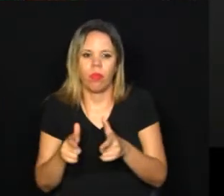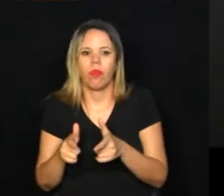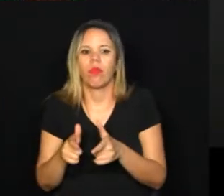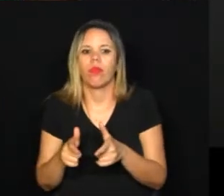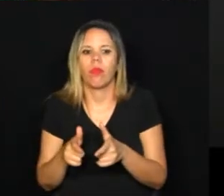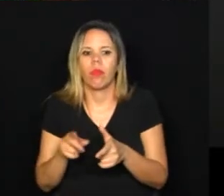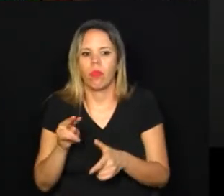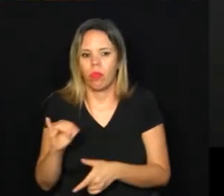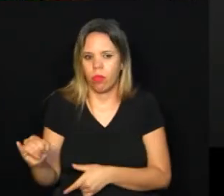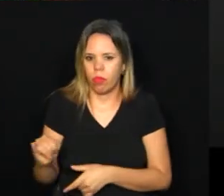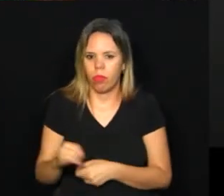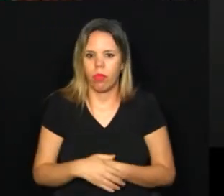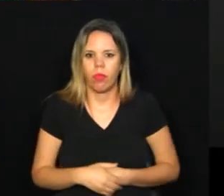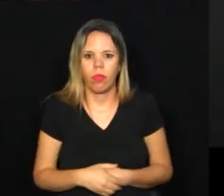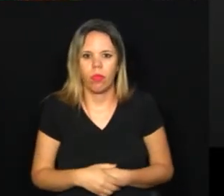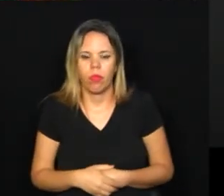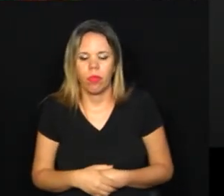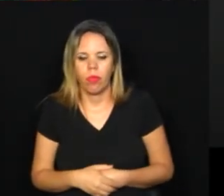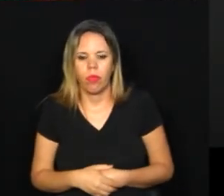terapia intensiva.